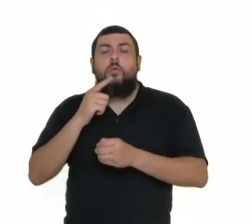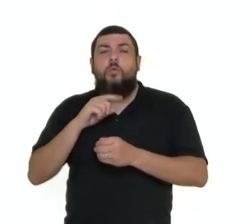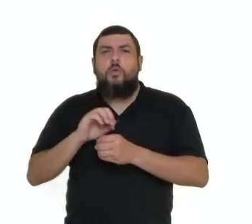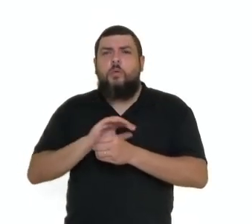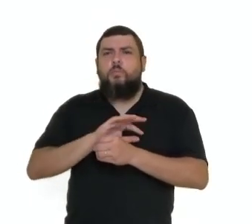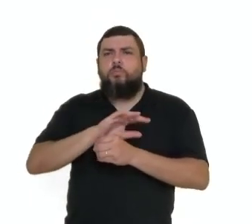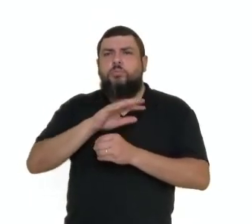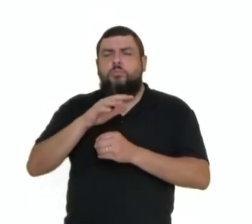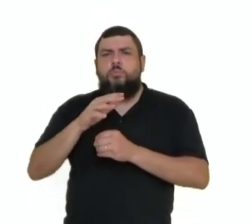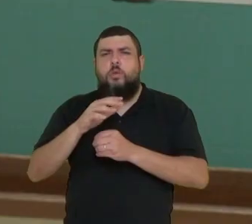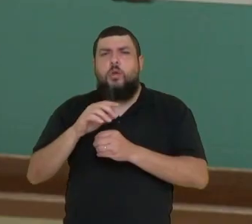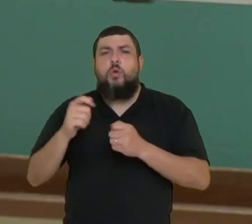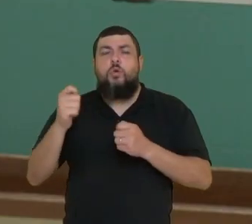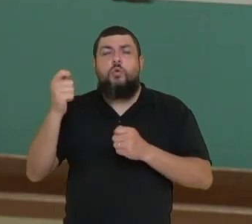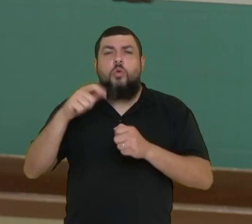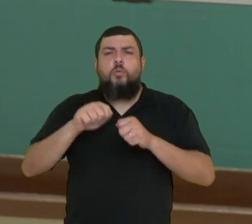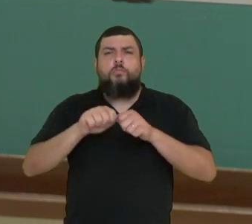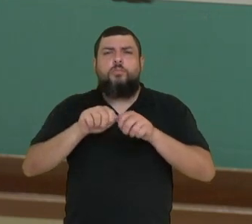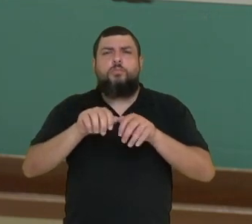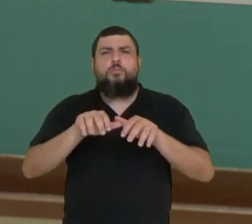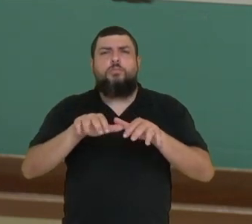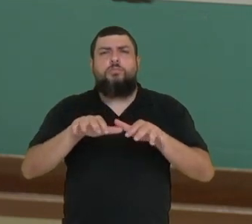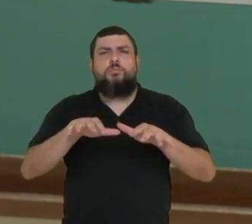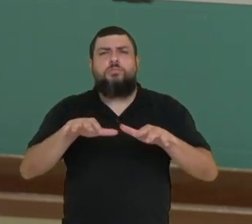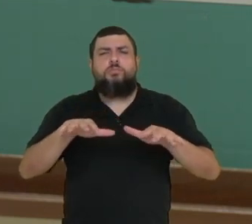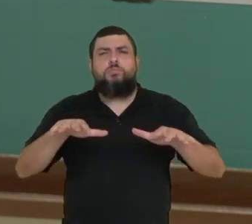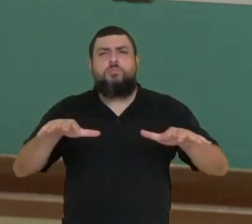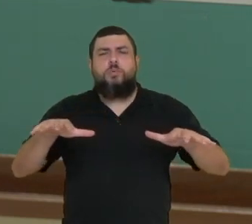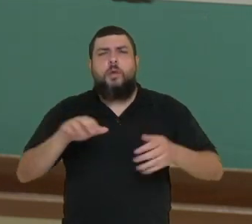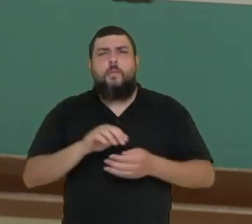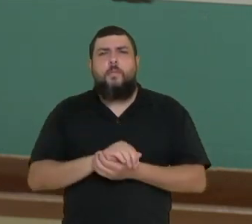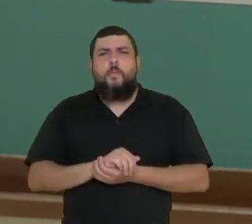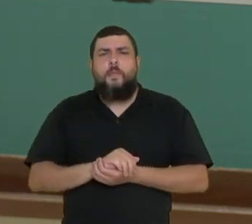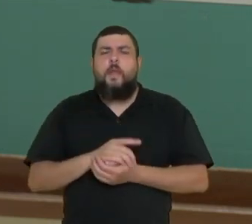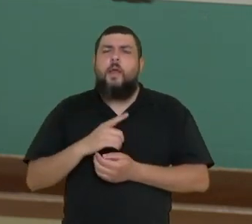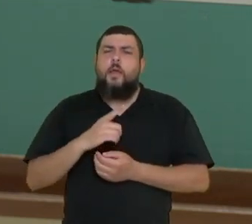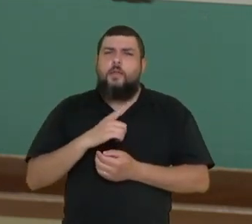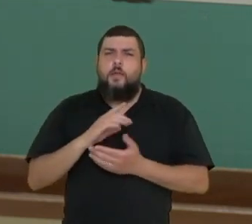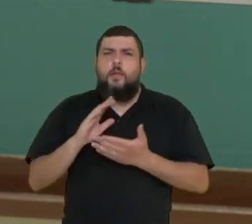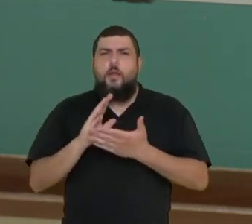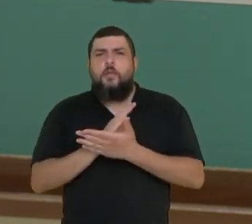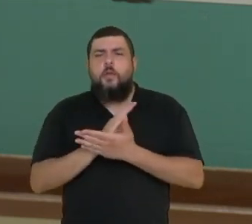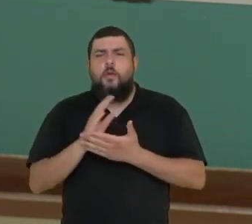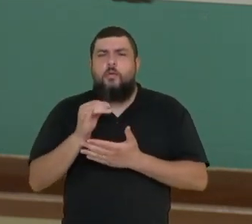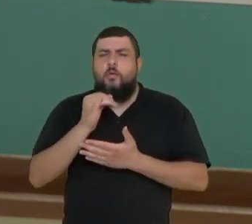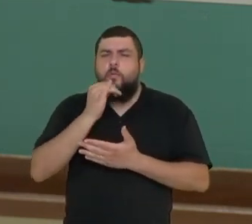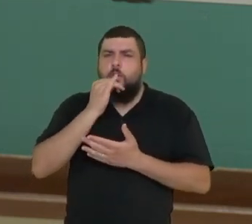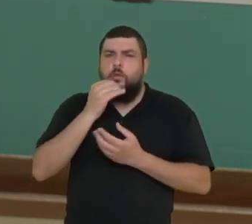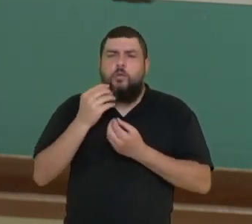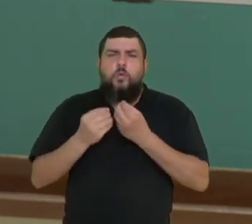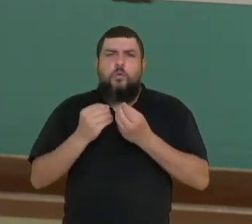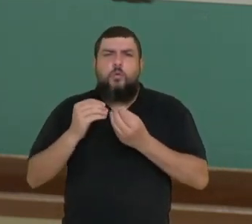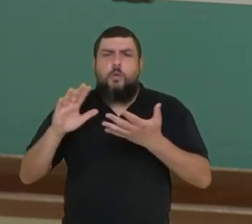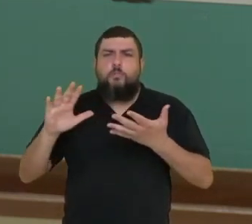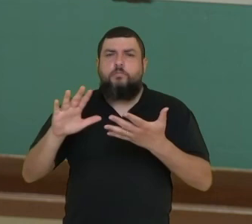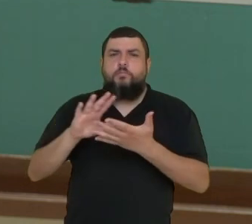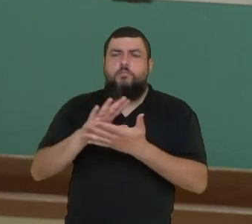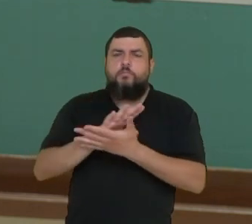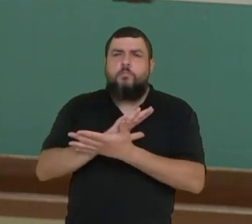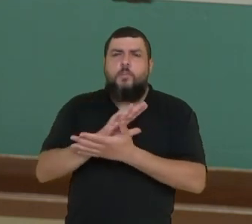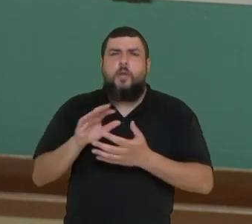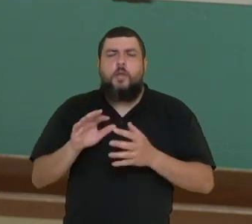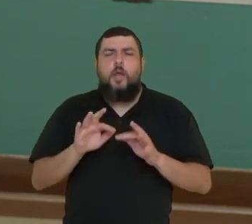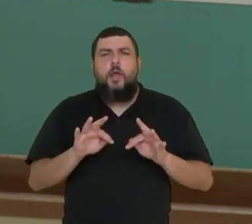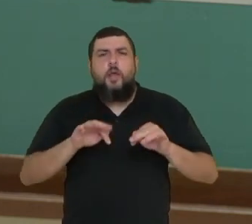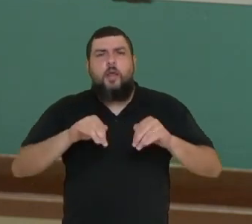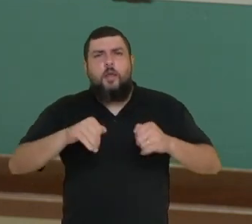se expandirá. E aí existem os modelos computacionais que descrevem como é que será essa tragédia e o fim do sistema